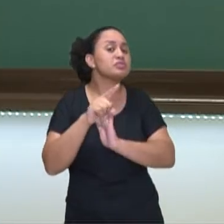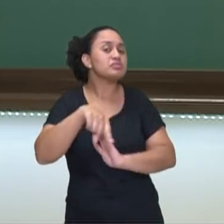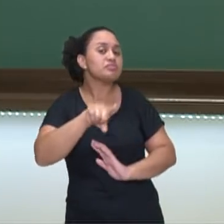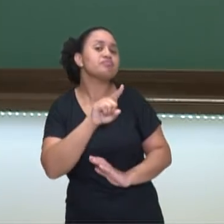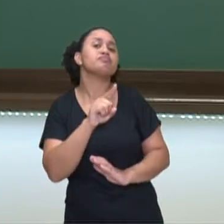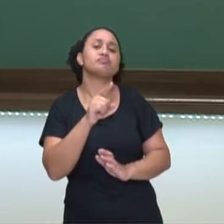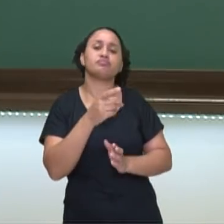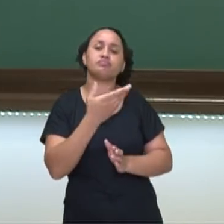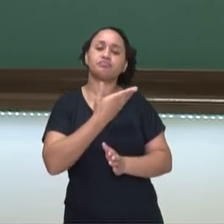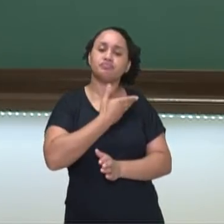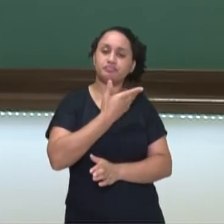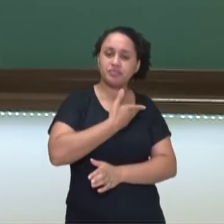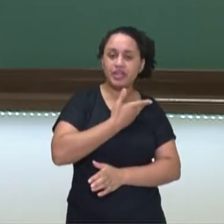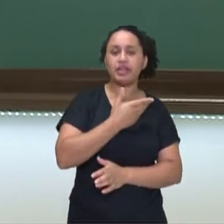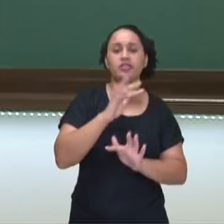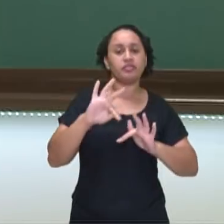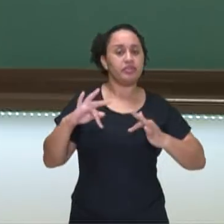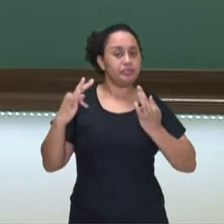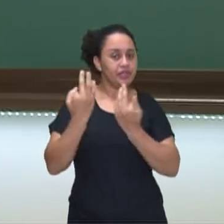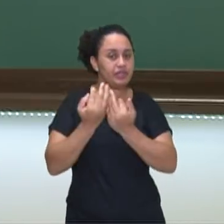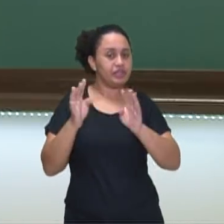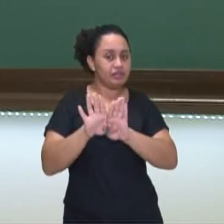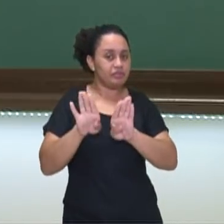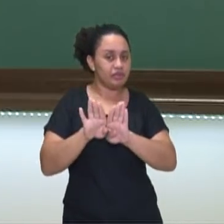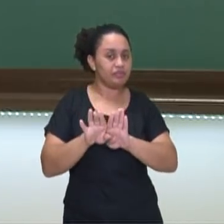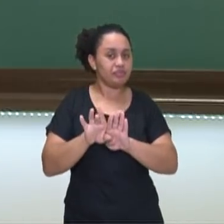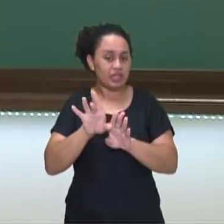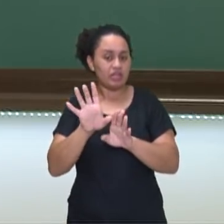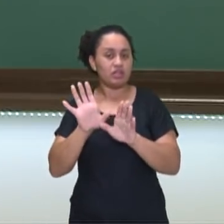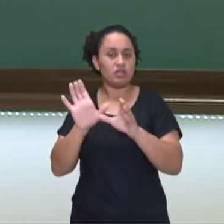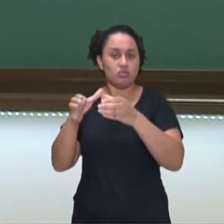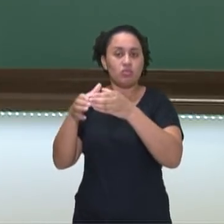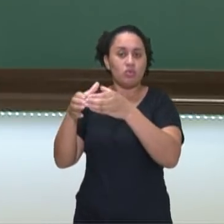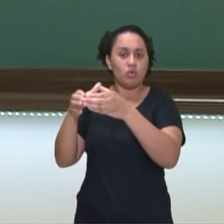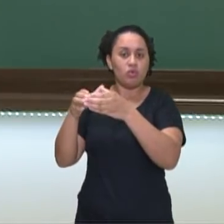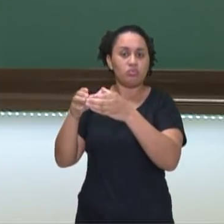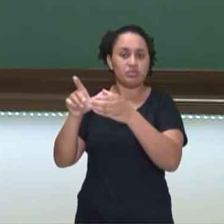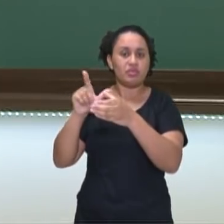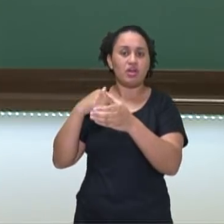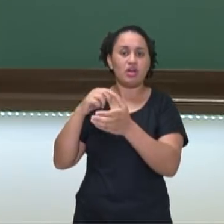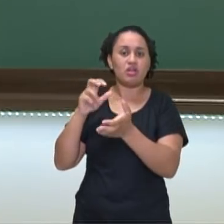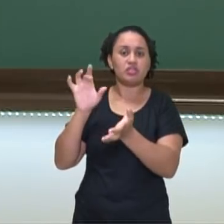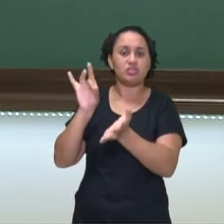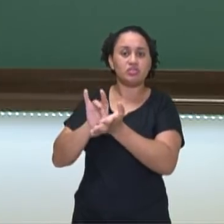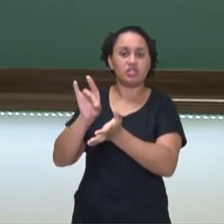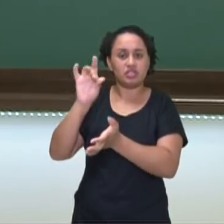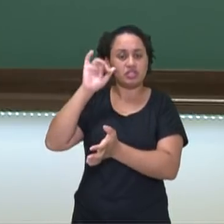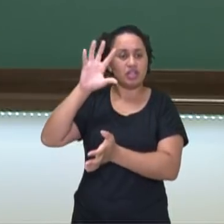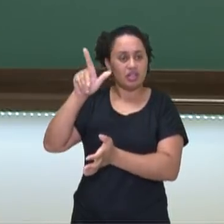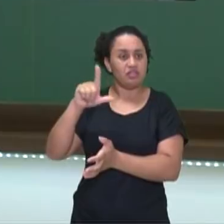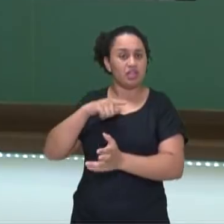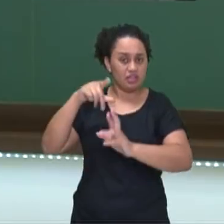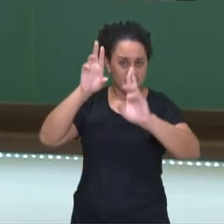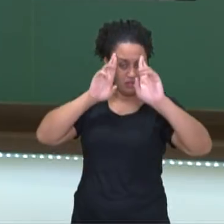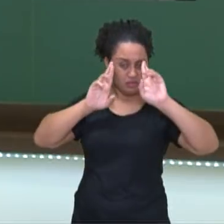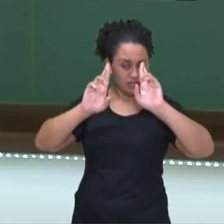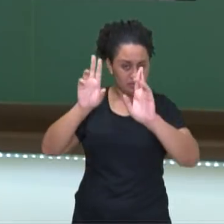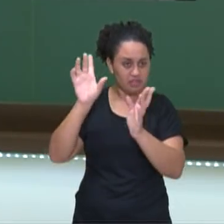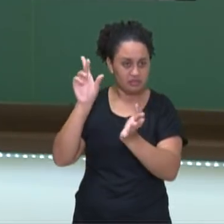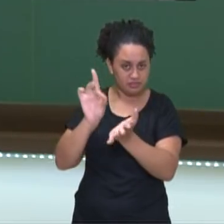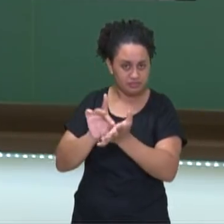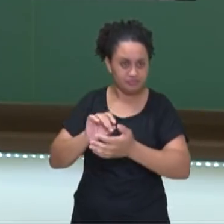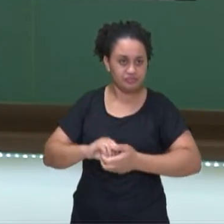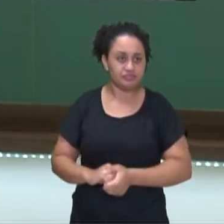colegas, amigos, família: essa cultura de matriz africana recebe o devido respeito? E ainda,